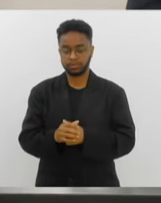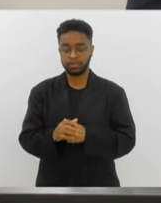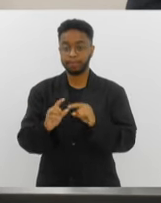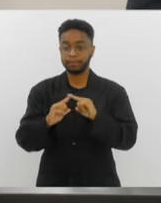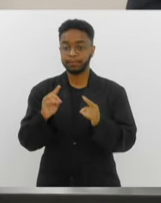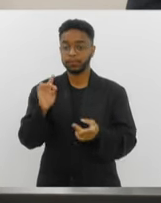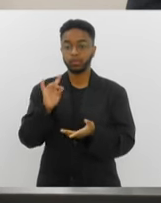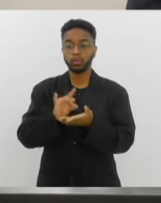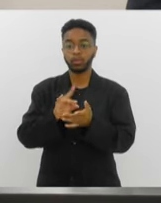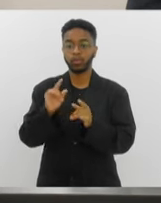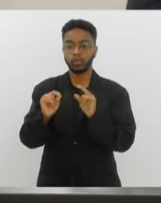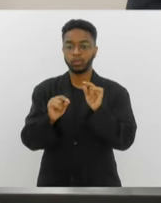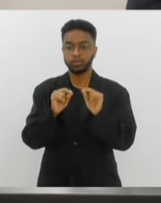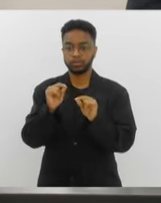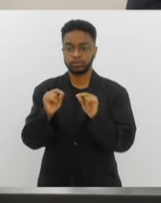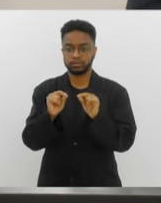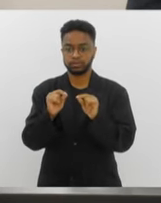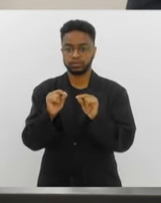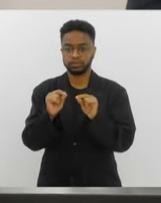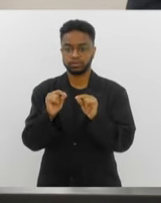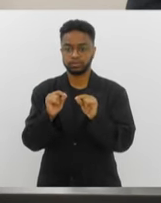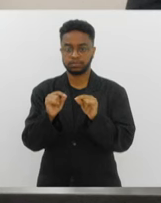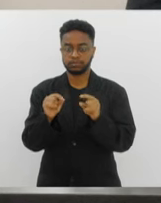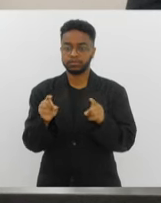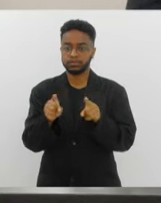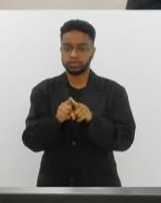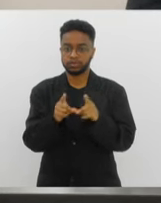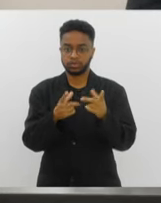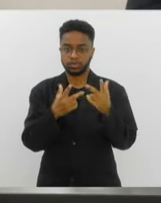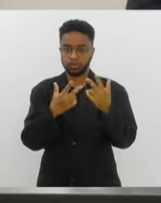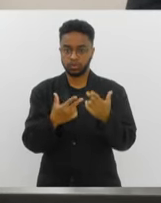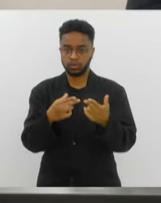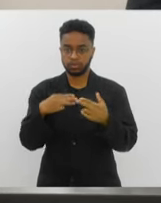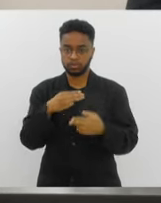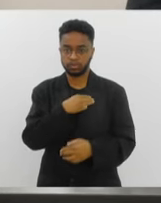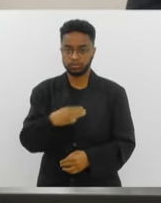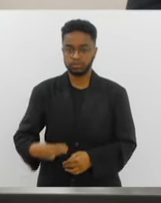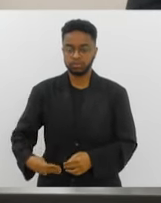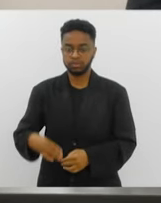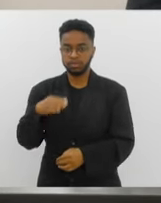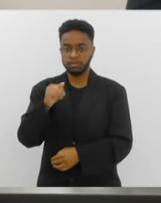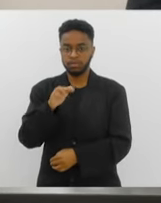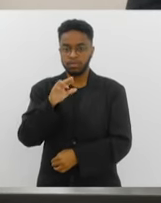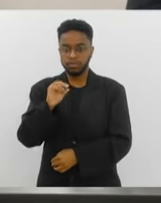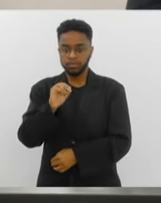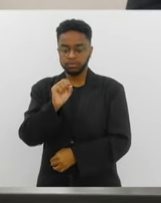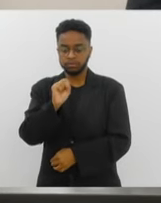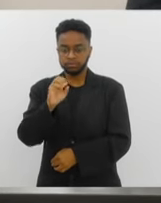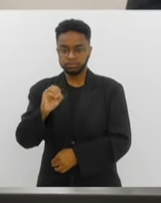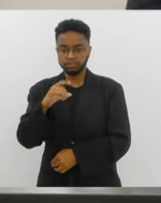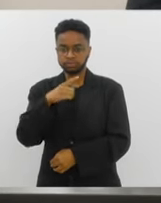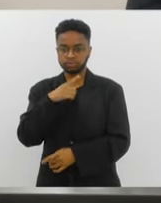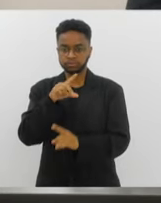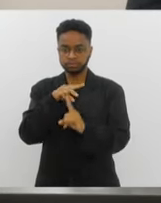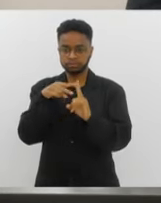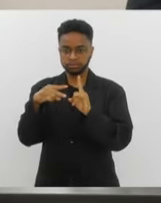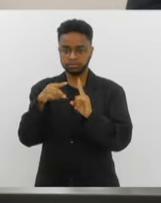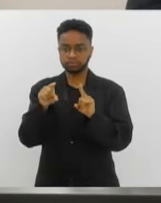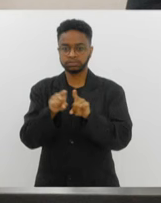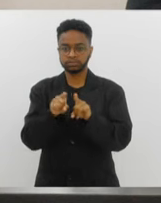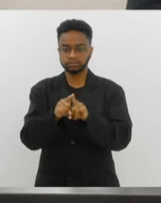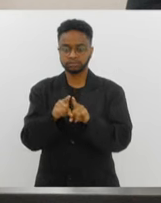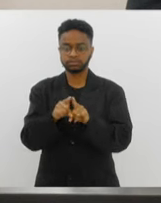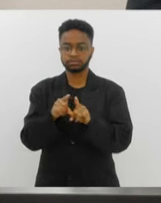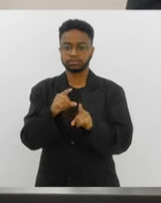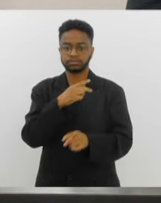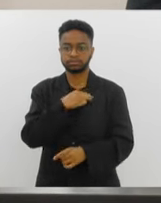O fato é que, do mesmo turno que o ministro Barroso tem o entendimento, na mesma discussão, o ministro Alexandre